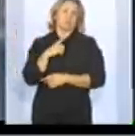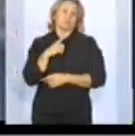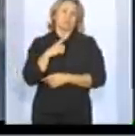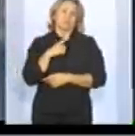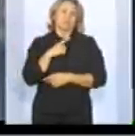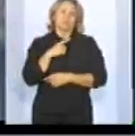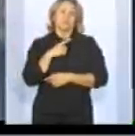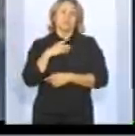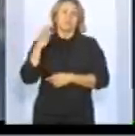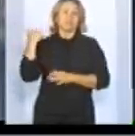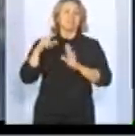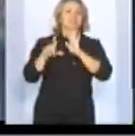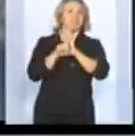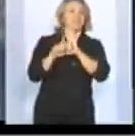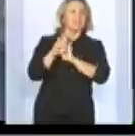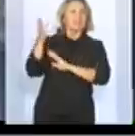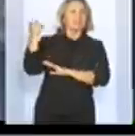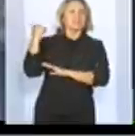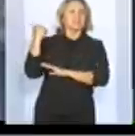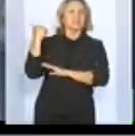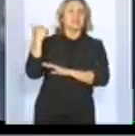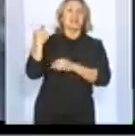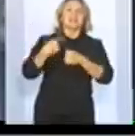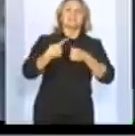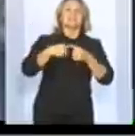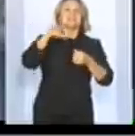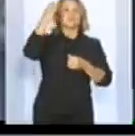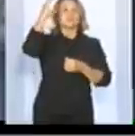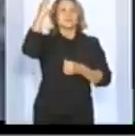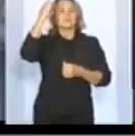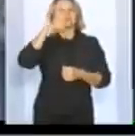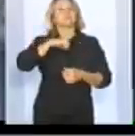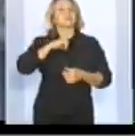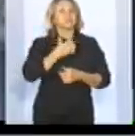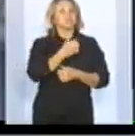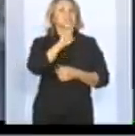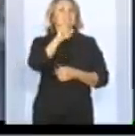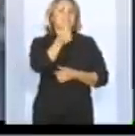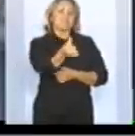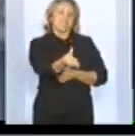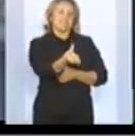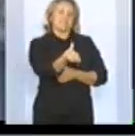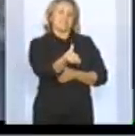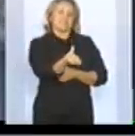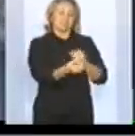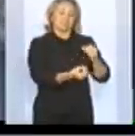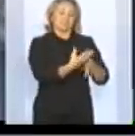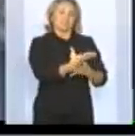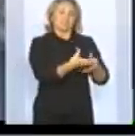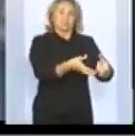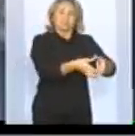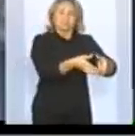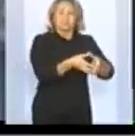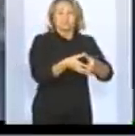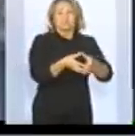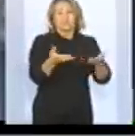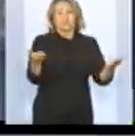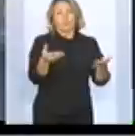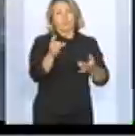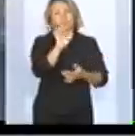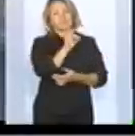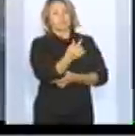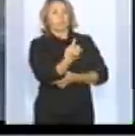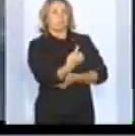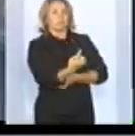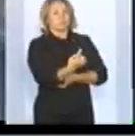Na legislação anterior, Curitiba chegou a ter 6 operadores. Hoje tem 2, um moribundo e um efetivamente.